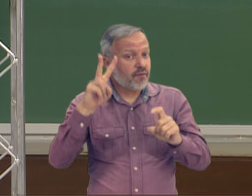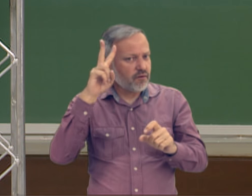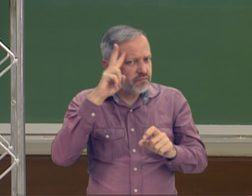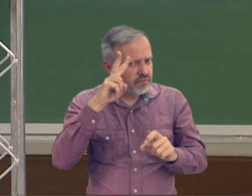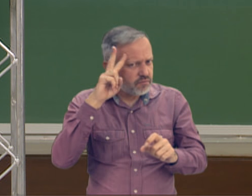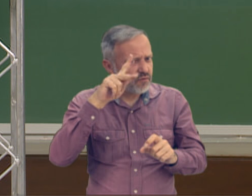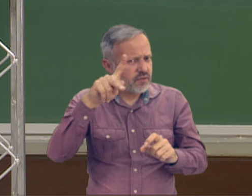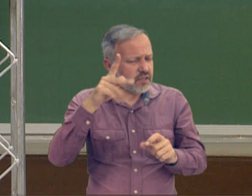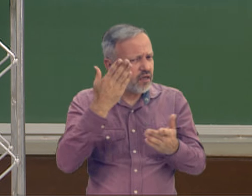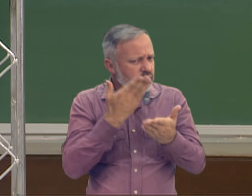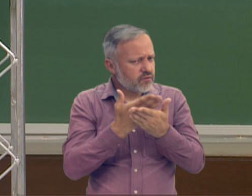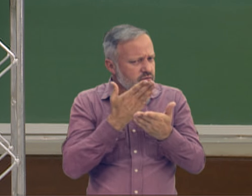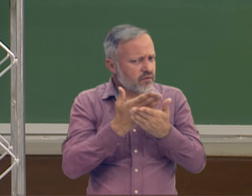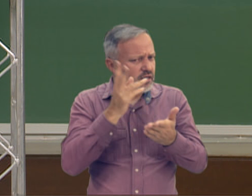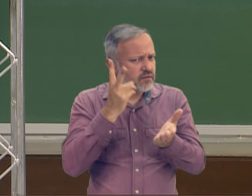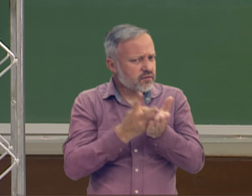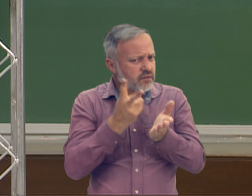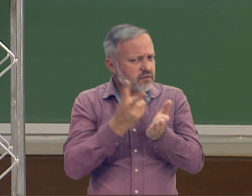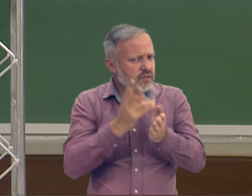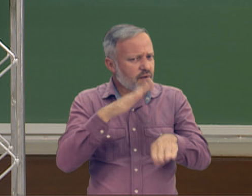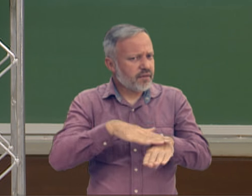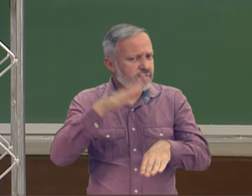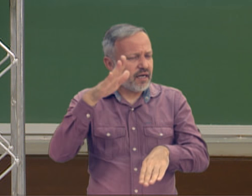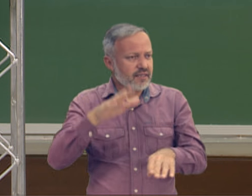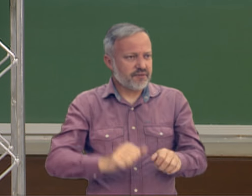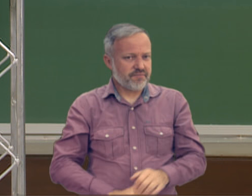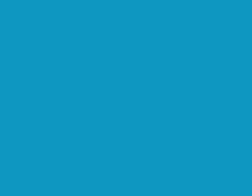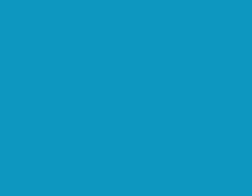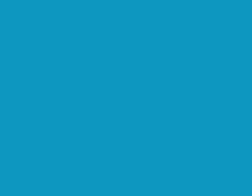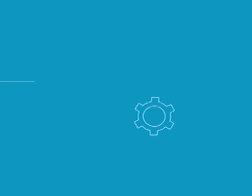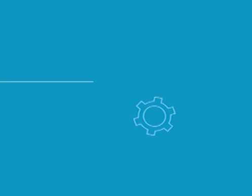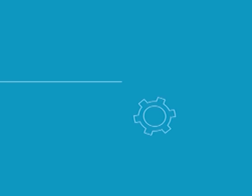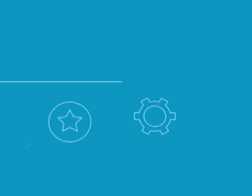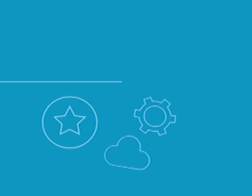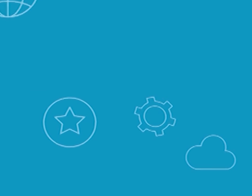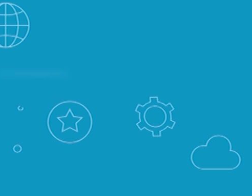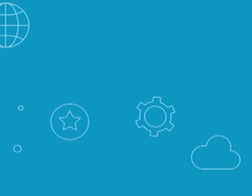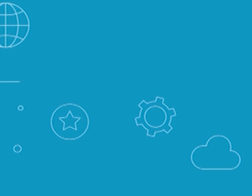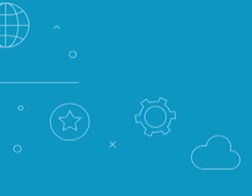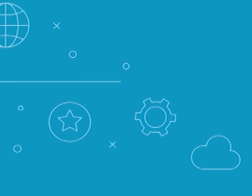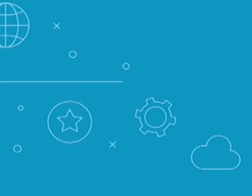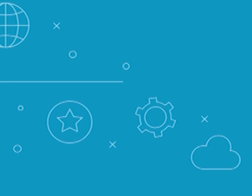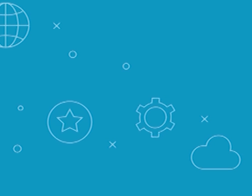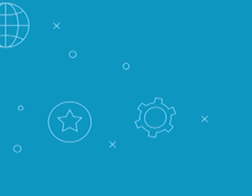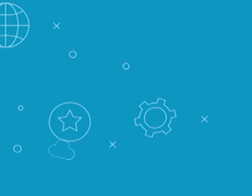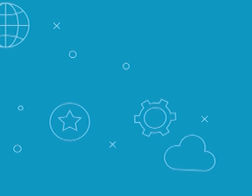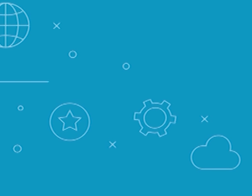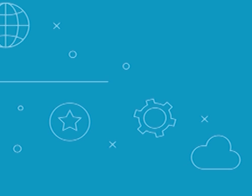muito importante para vocês, ok? Então, até a próxima!